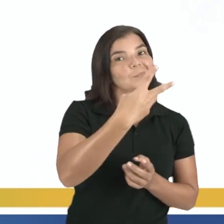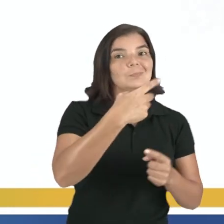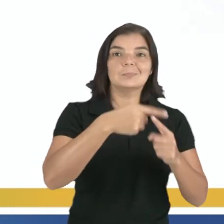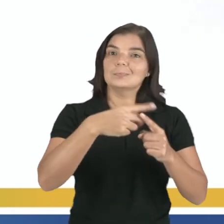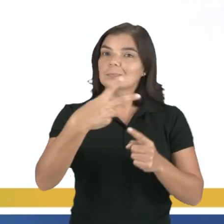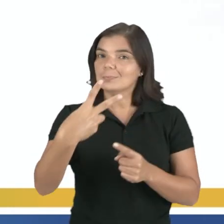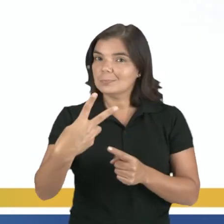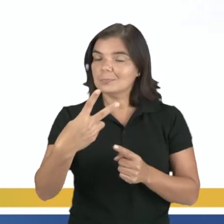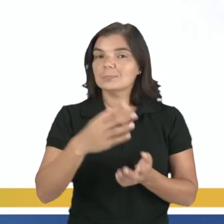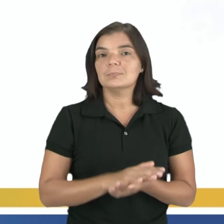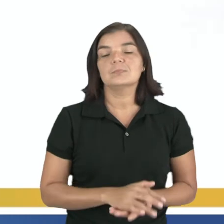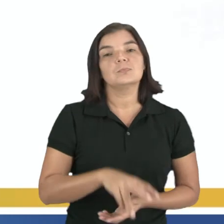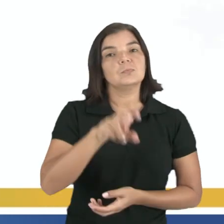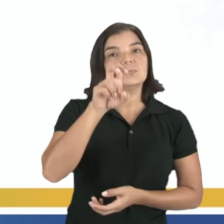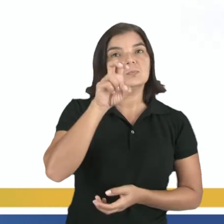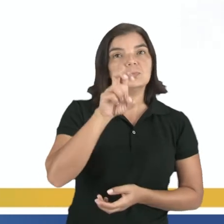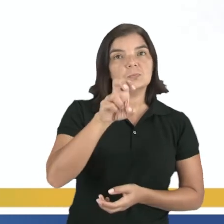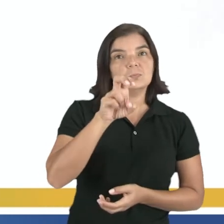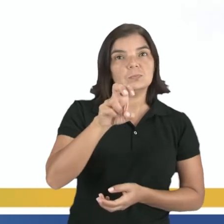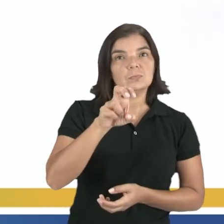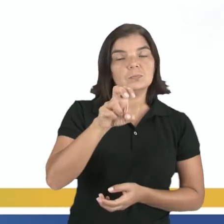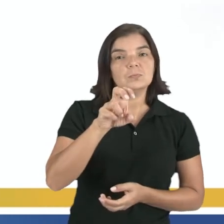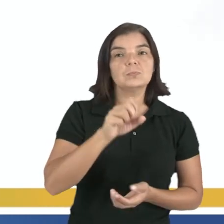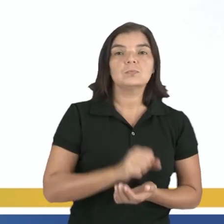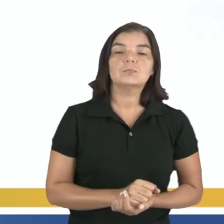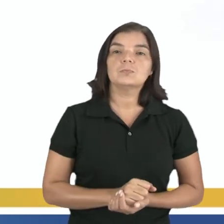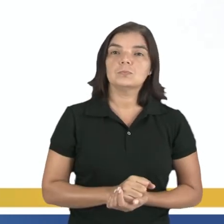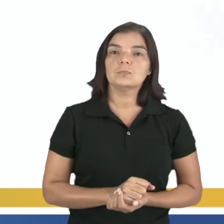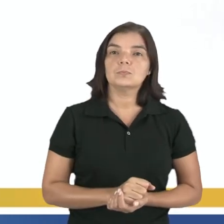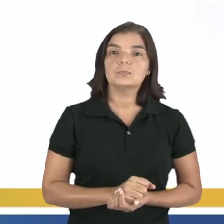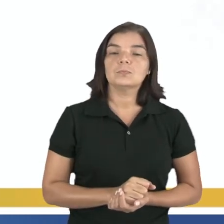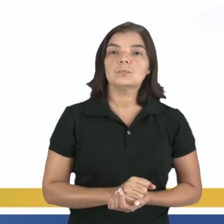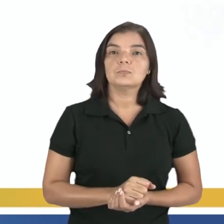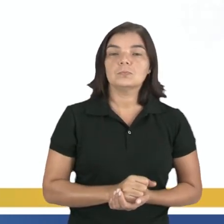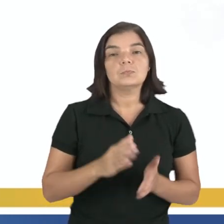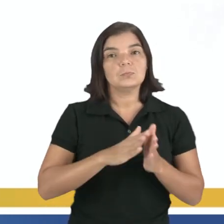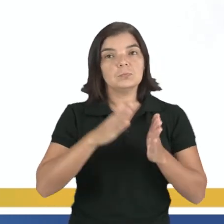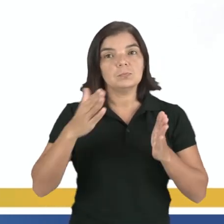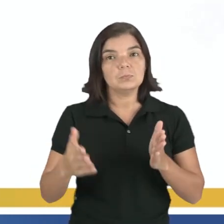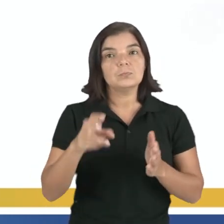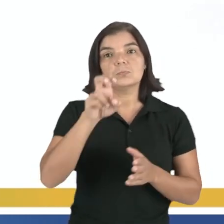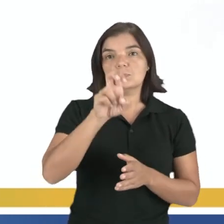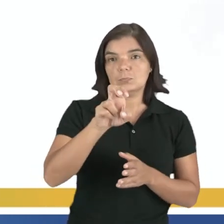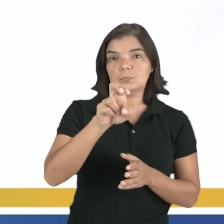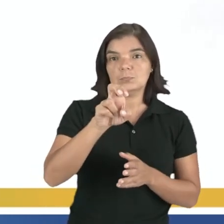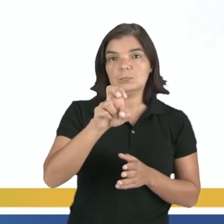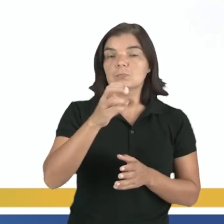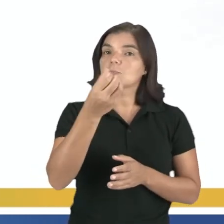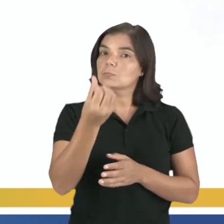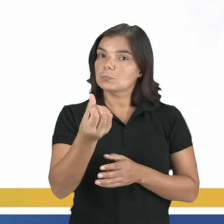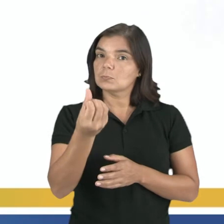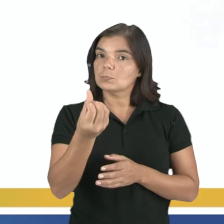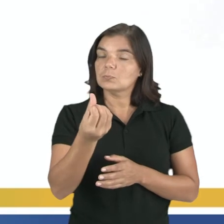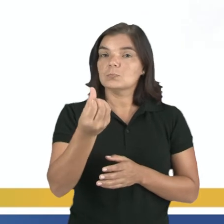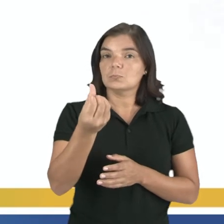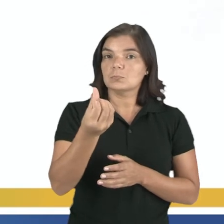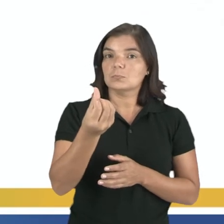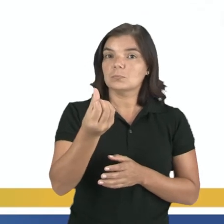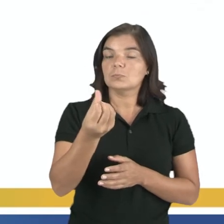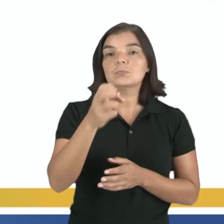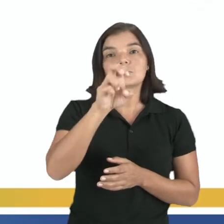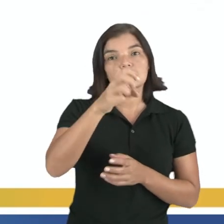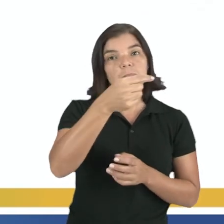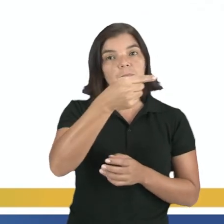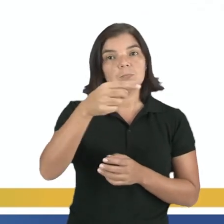né? O número 5, o número par que sucede ele é o número 6. Então, 5 é 6 menos